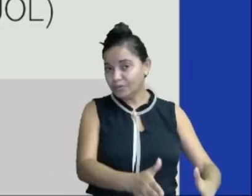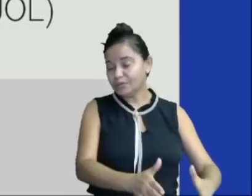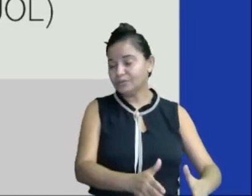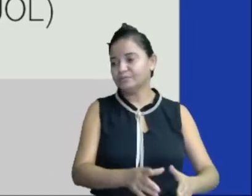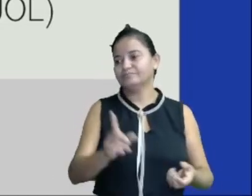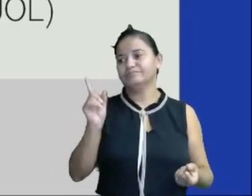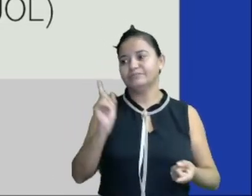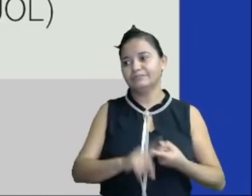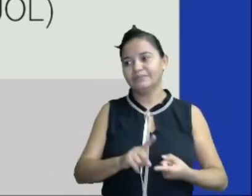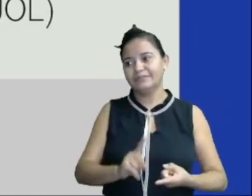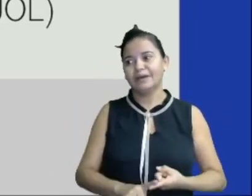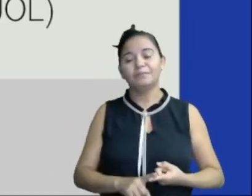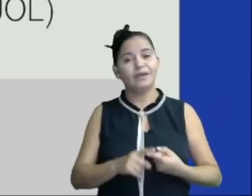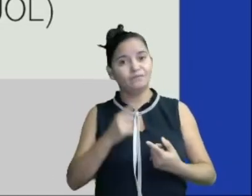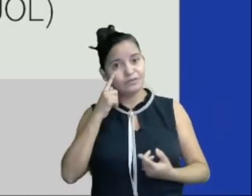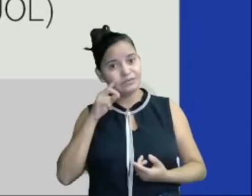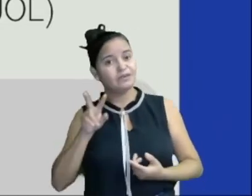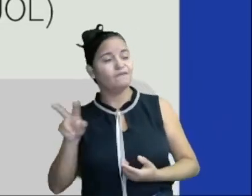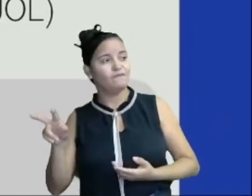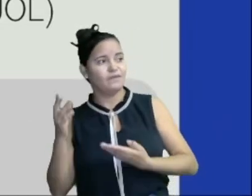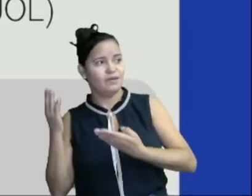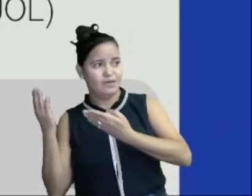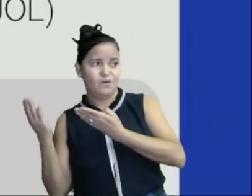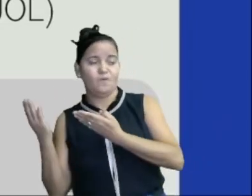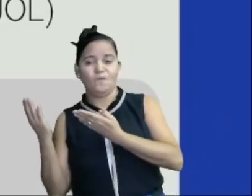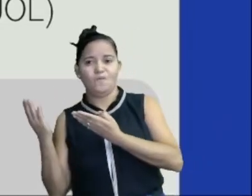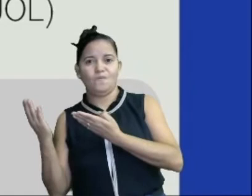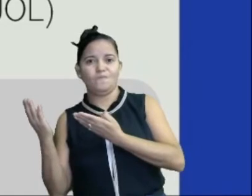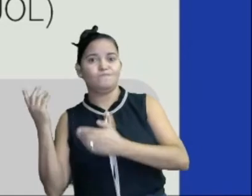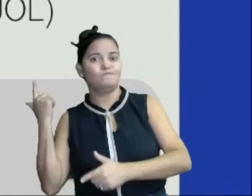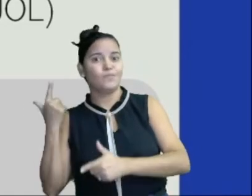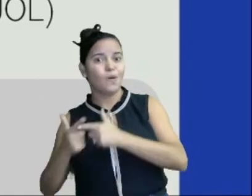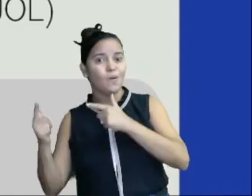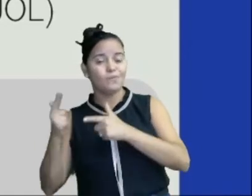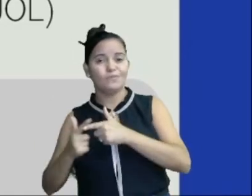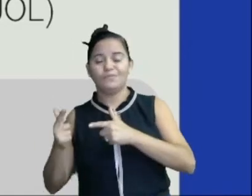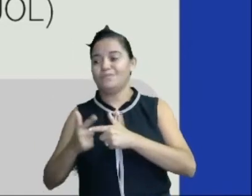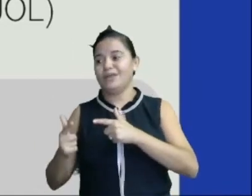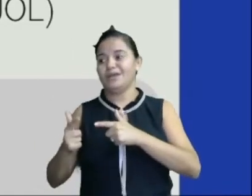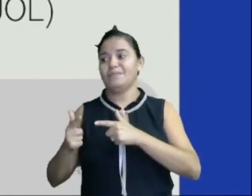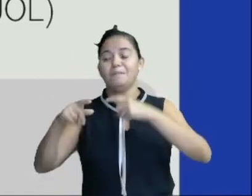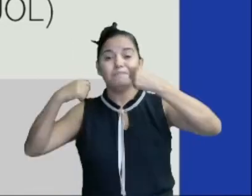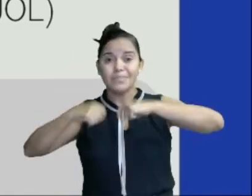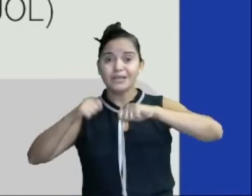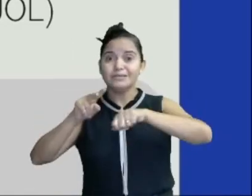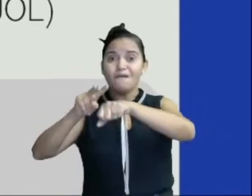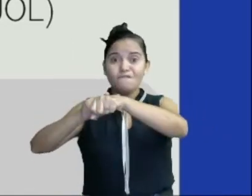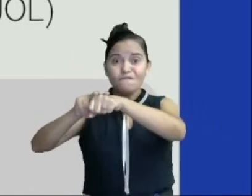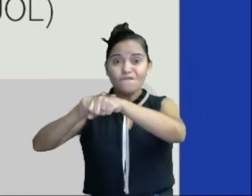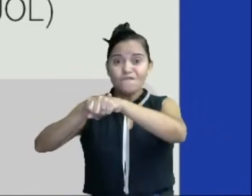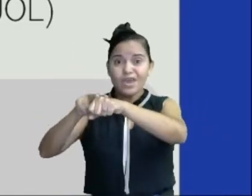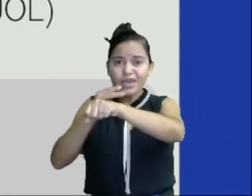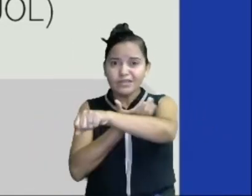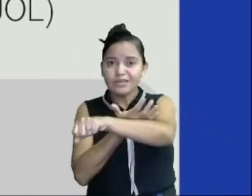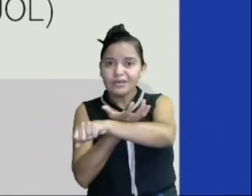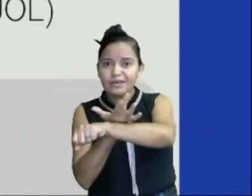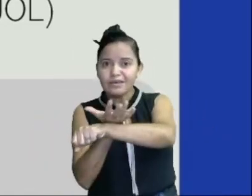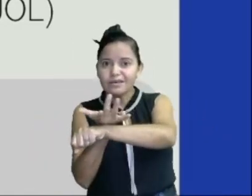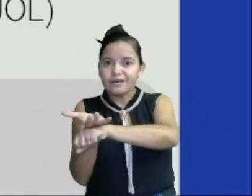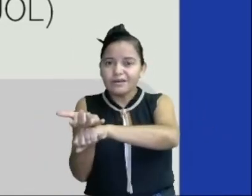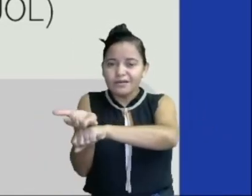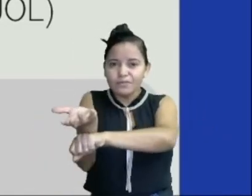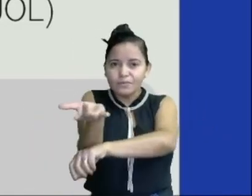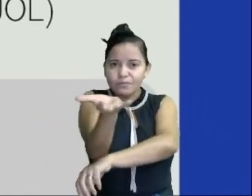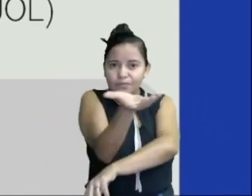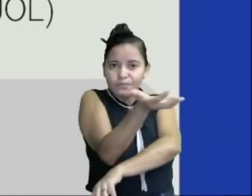né, de estradas, por exemplo, elas precisam ter de fato uma cobertura vegetal, né, para evitar com